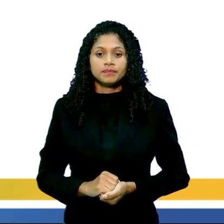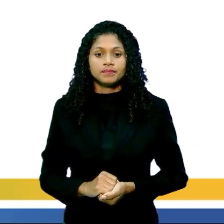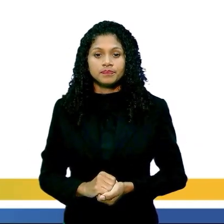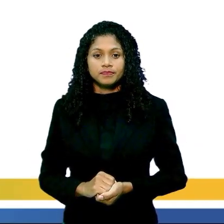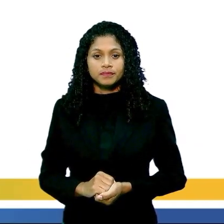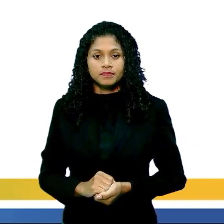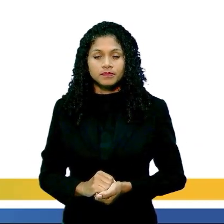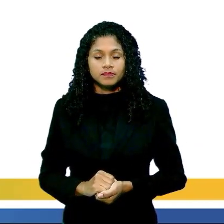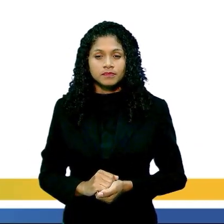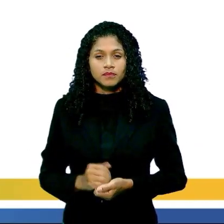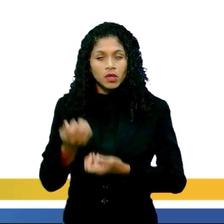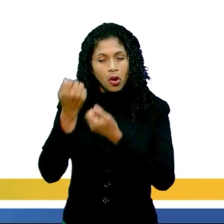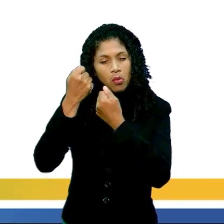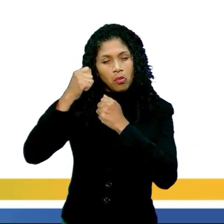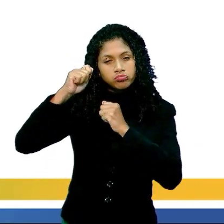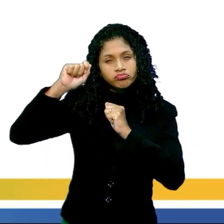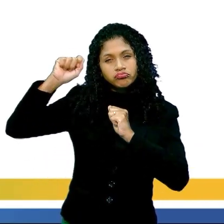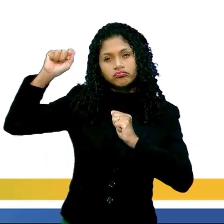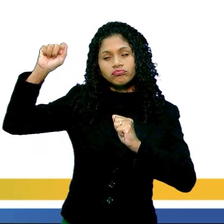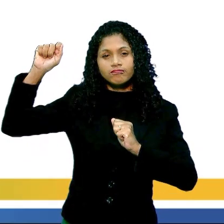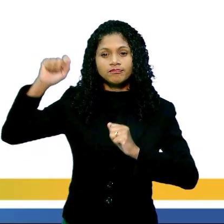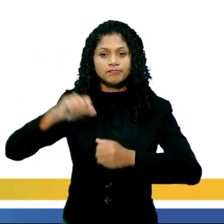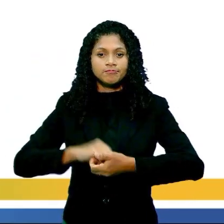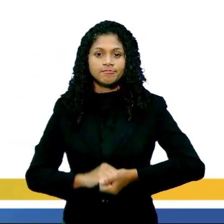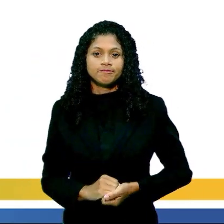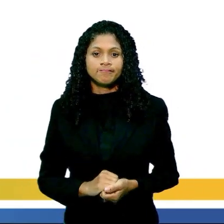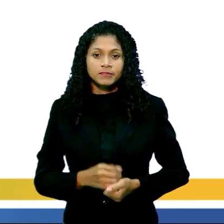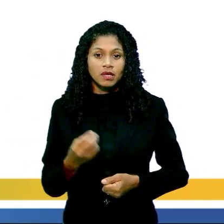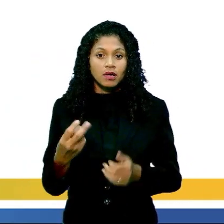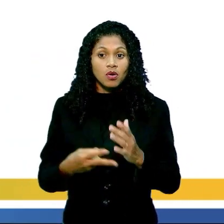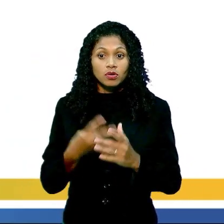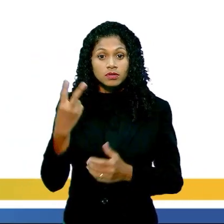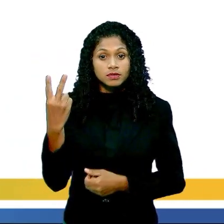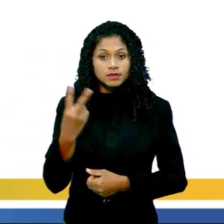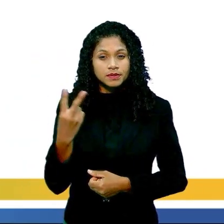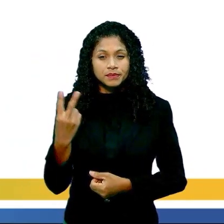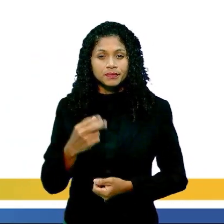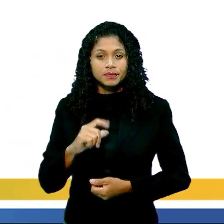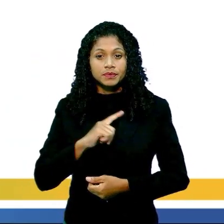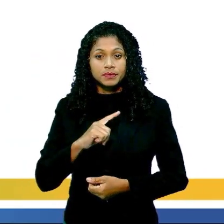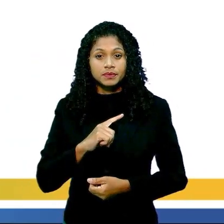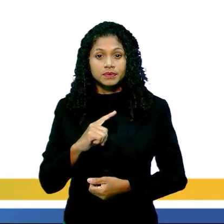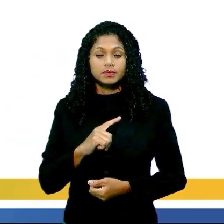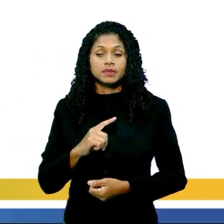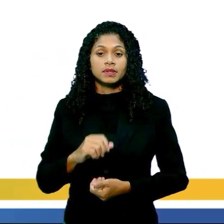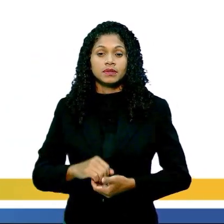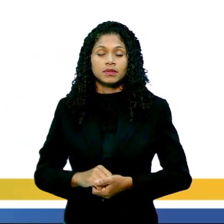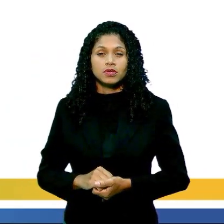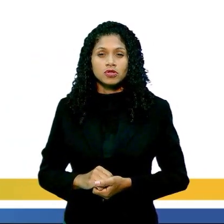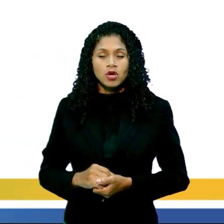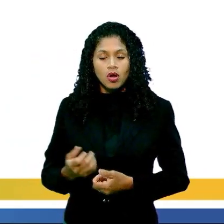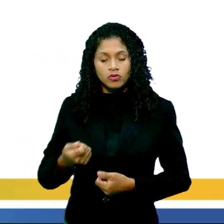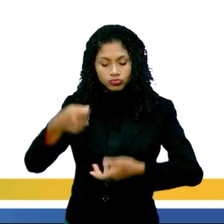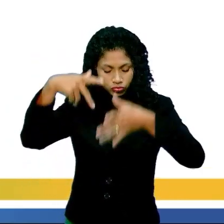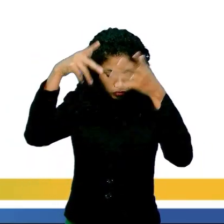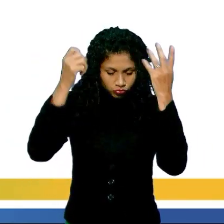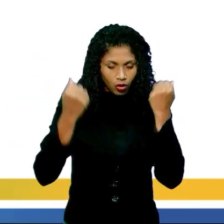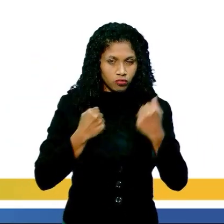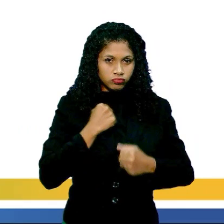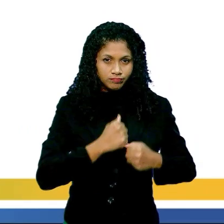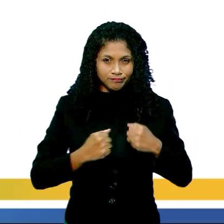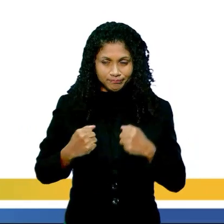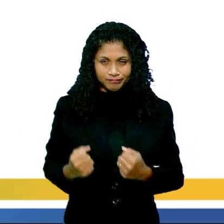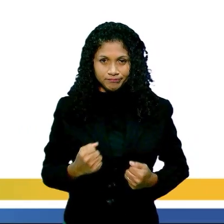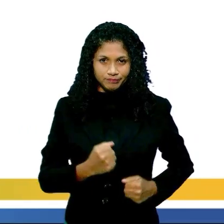A segunda tarefa da rotina nós temos have a shower, que significa tomar banho.